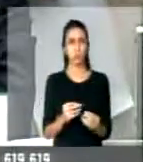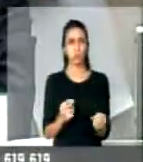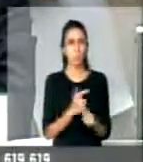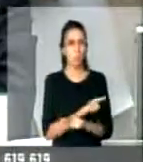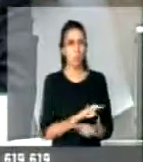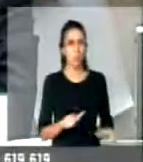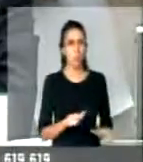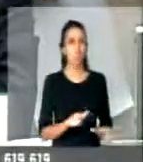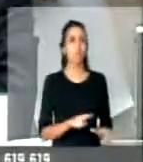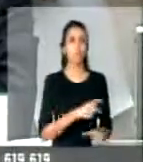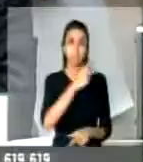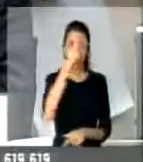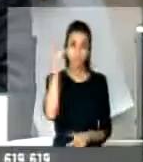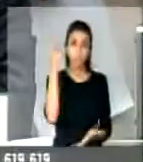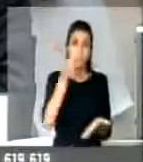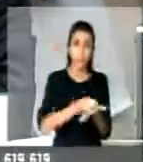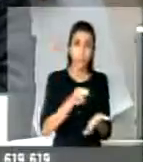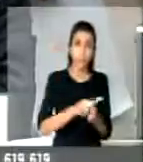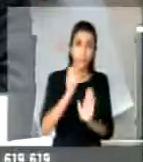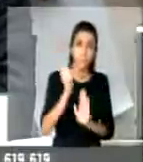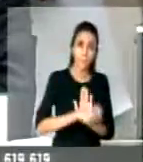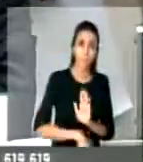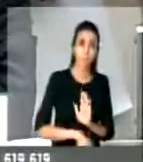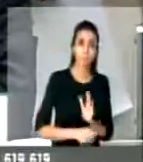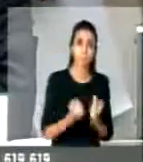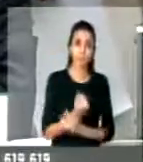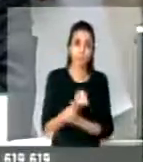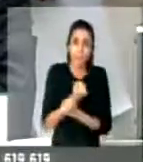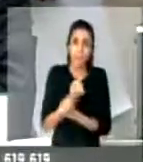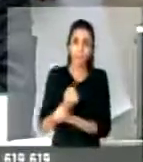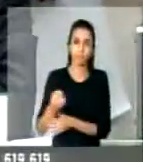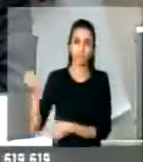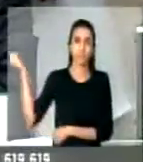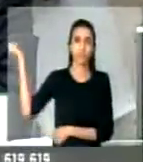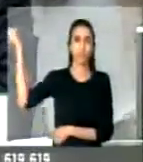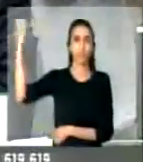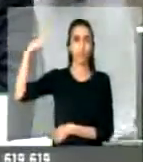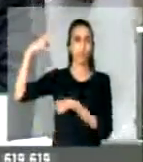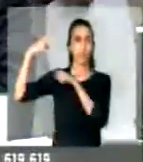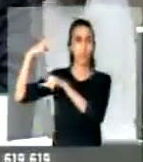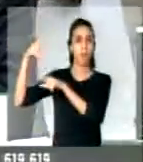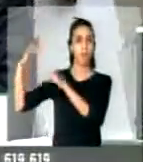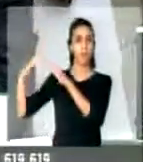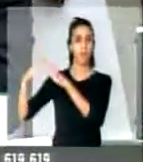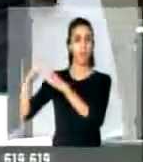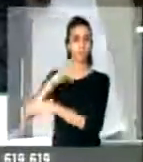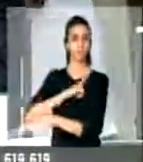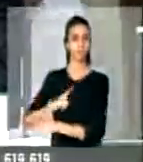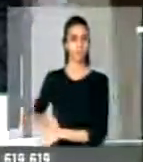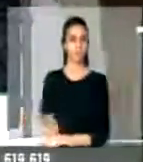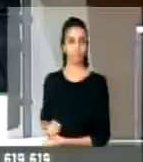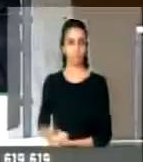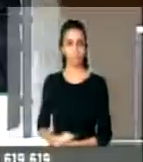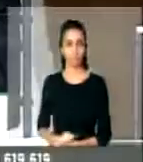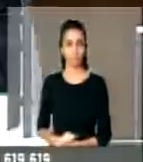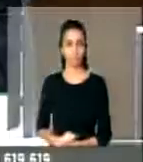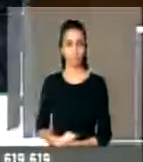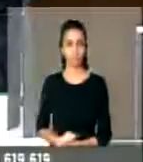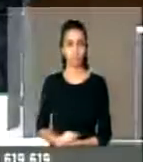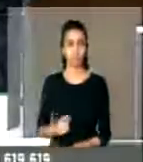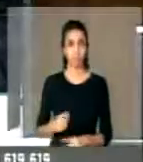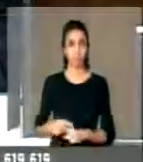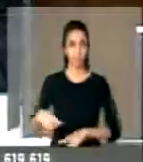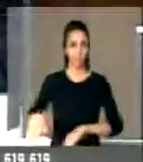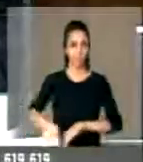impostos para assegurar a iluminação reclamada pela família real. A escuridão do arruado da velha vila